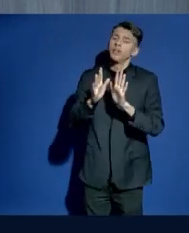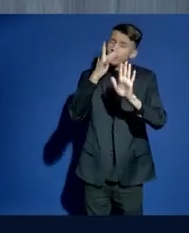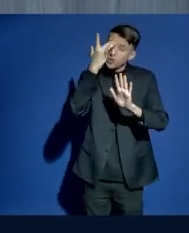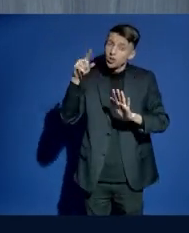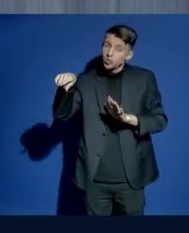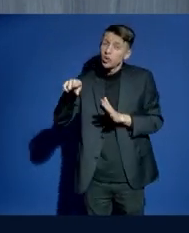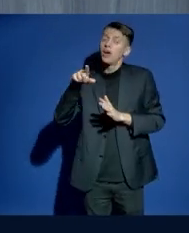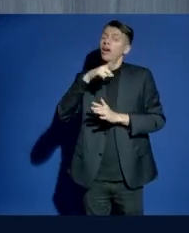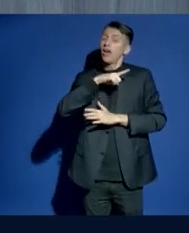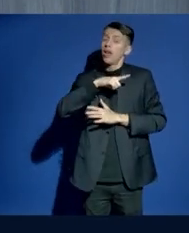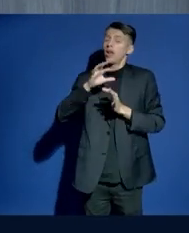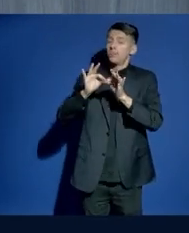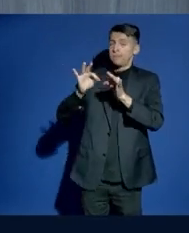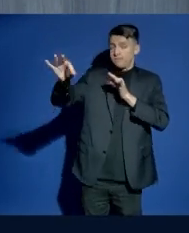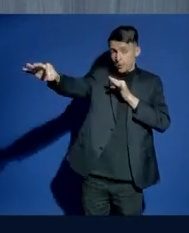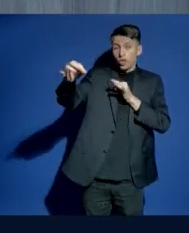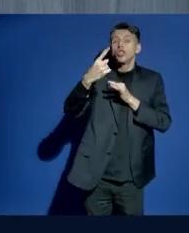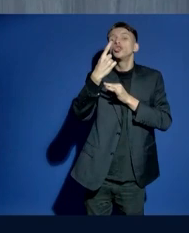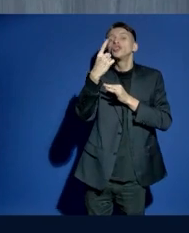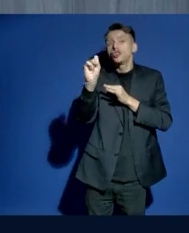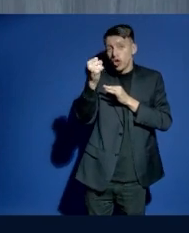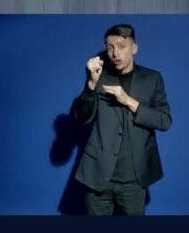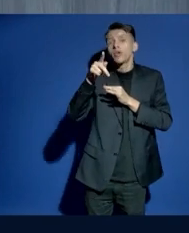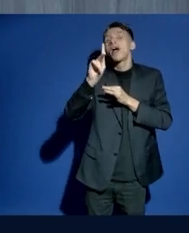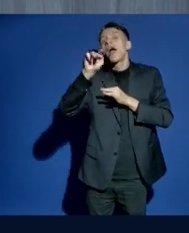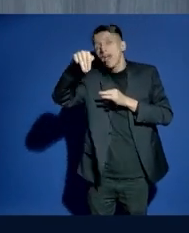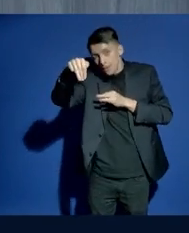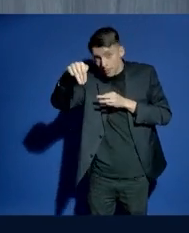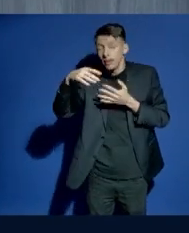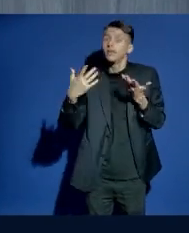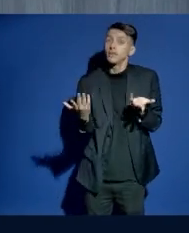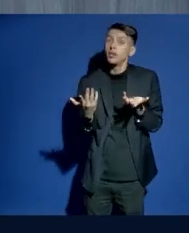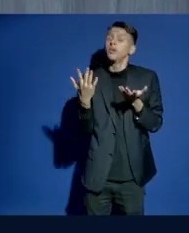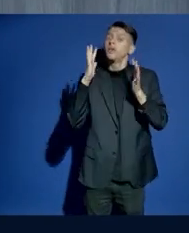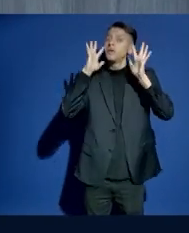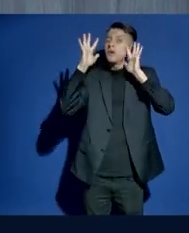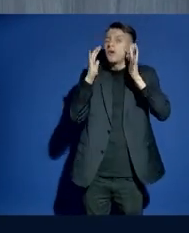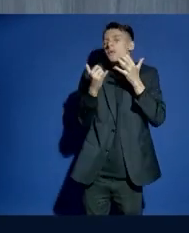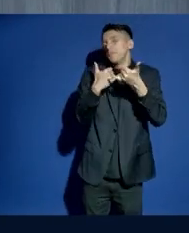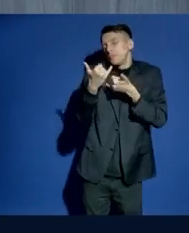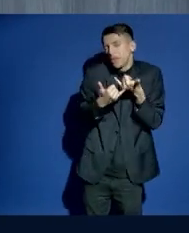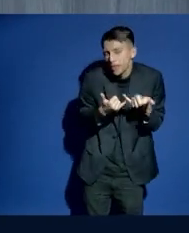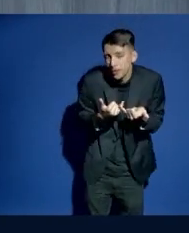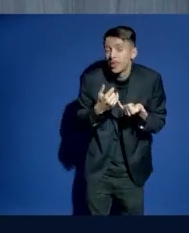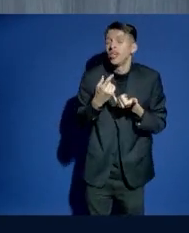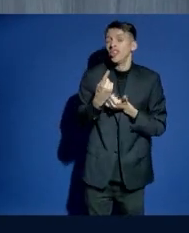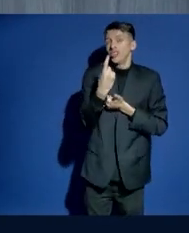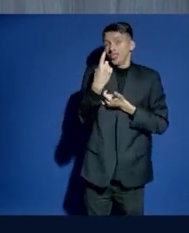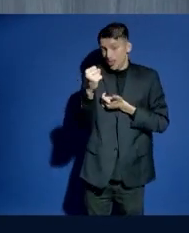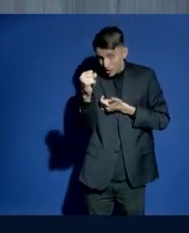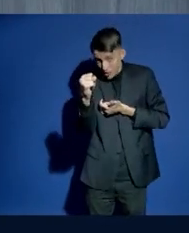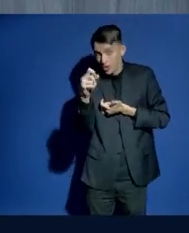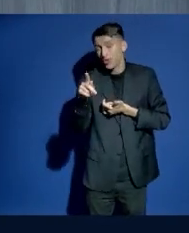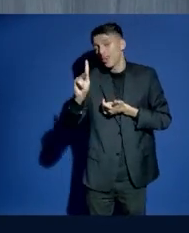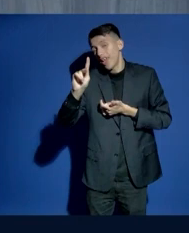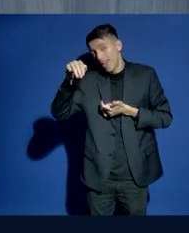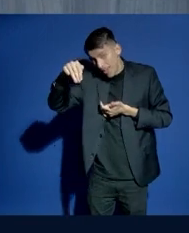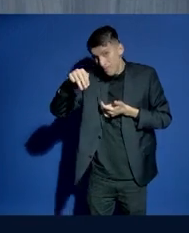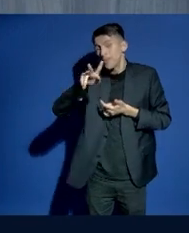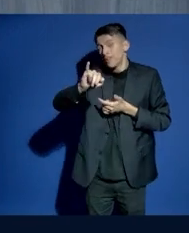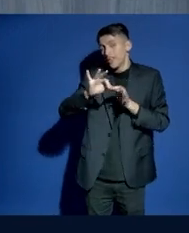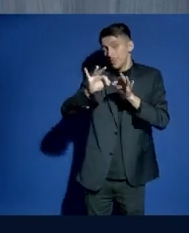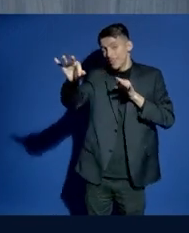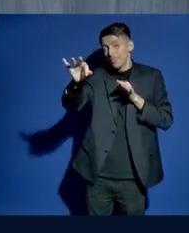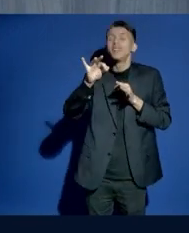tá a 18 Km da nossa usina de Seropédica é 40 de Nova Iguaçu então eu brinco lá que nós estamos agora 18 km do Sul e Sudeste todo então